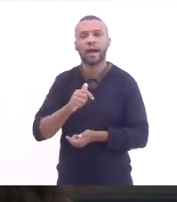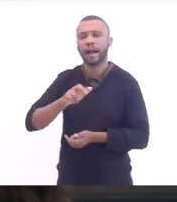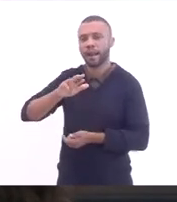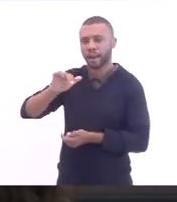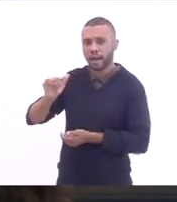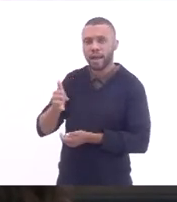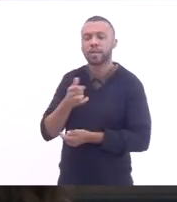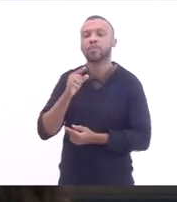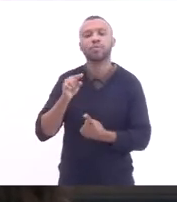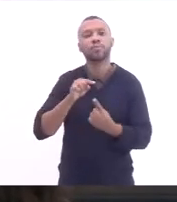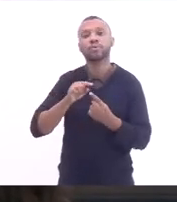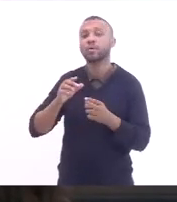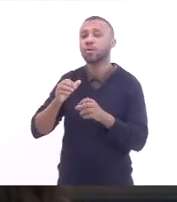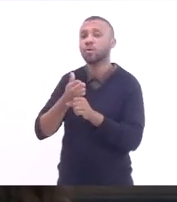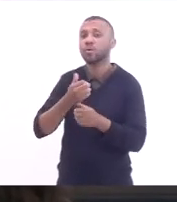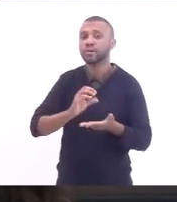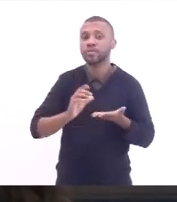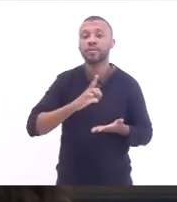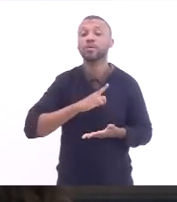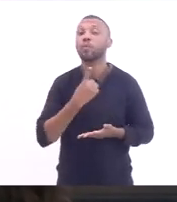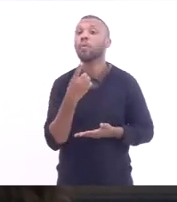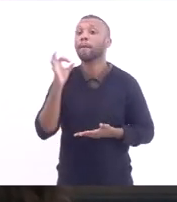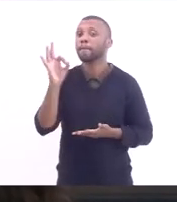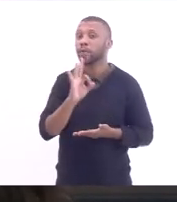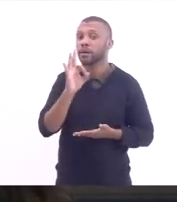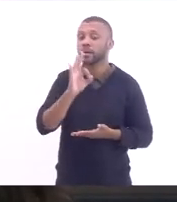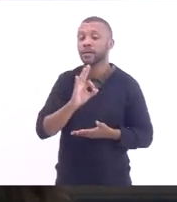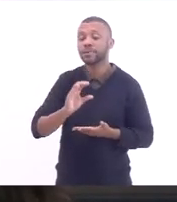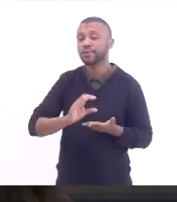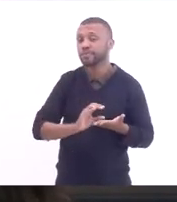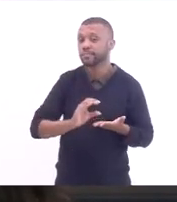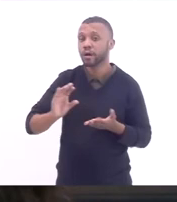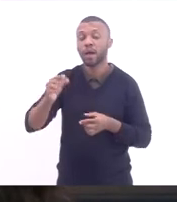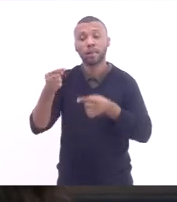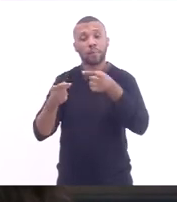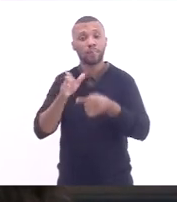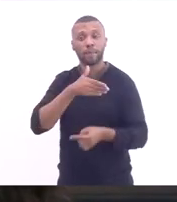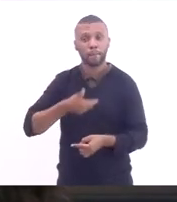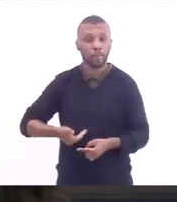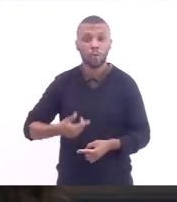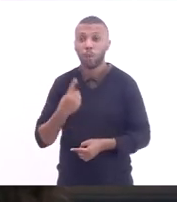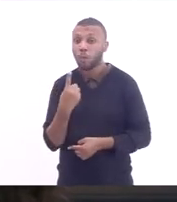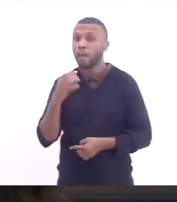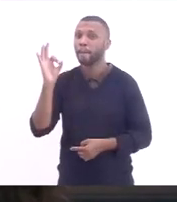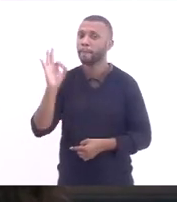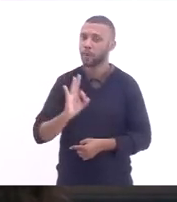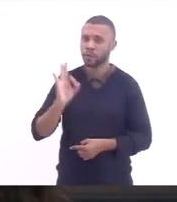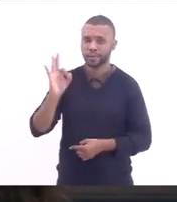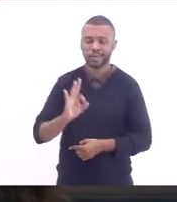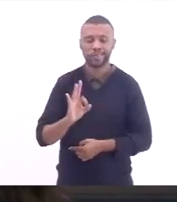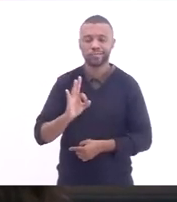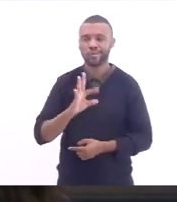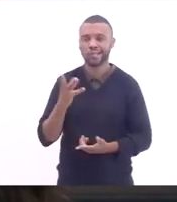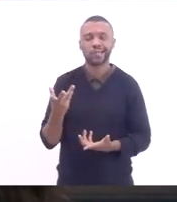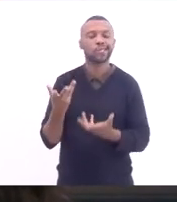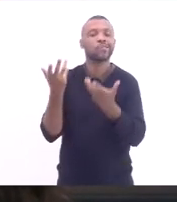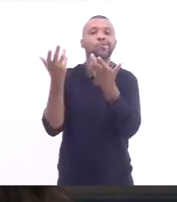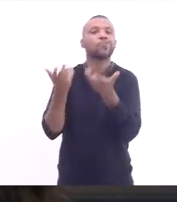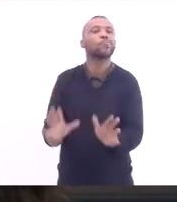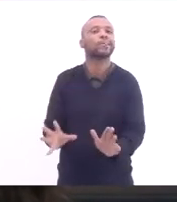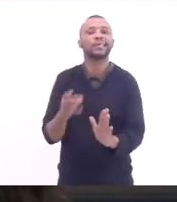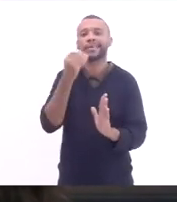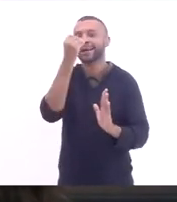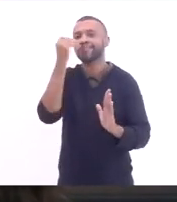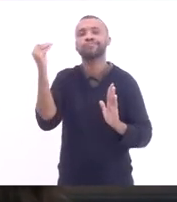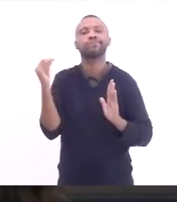orçamento chegasse a 1%, contemplasse essa política pública com 1%. E foi rejeitada essa